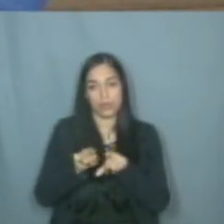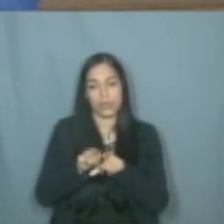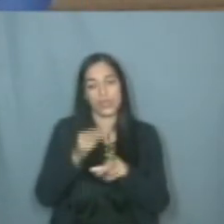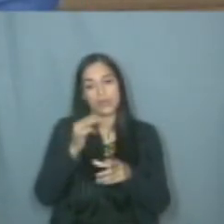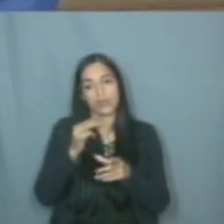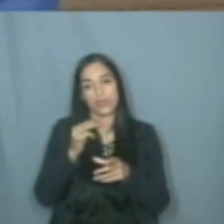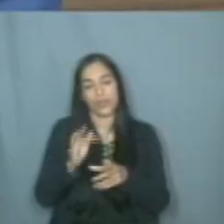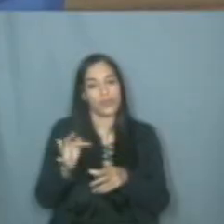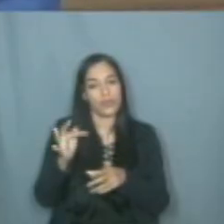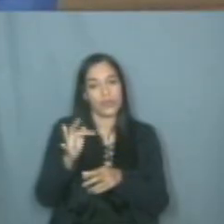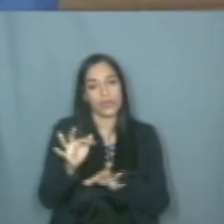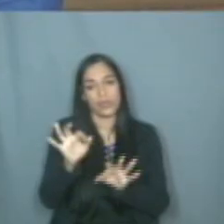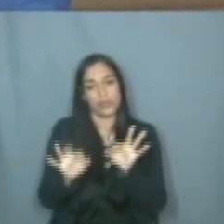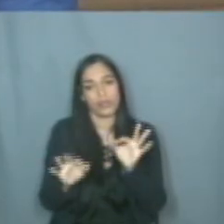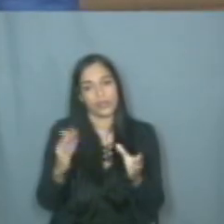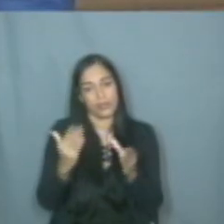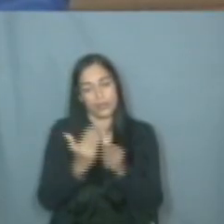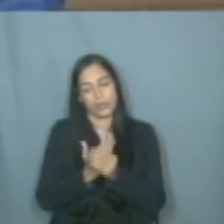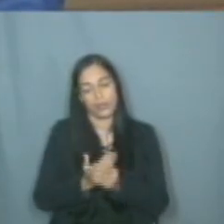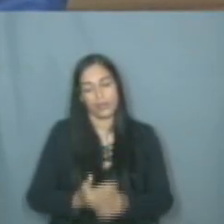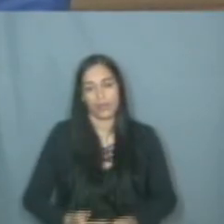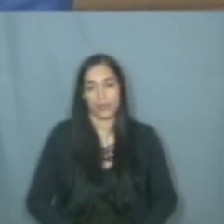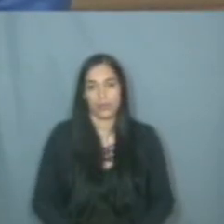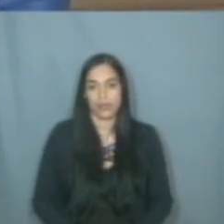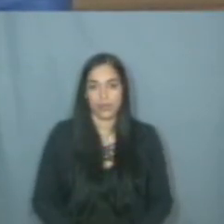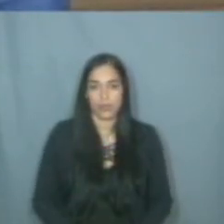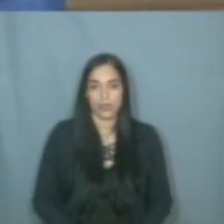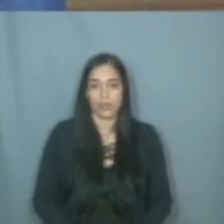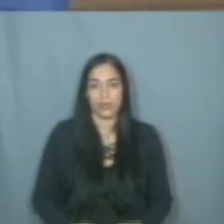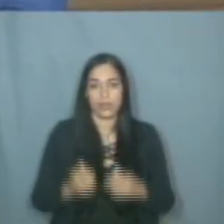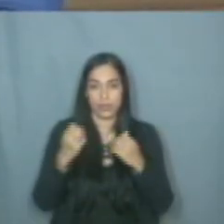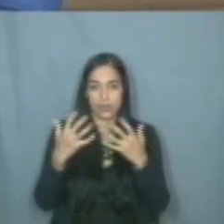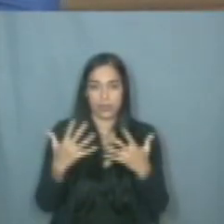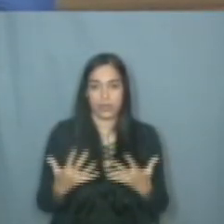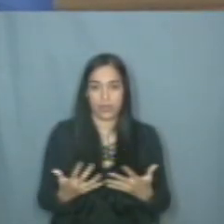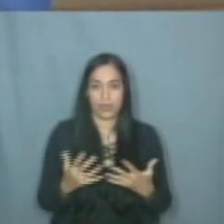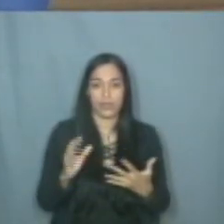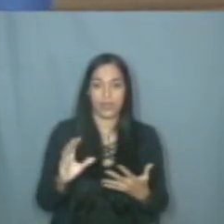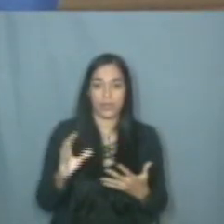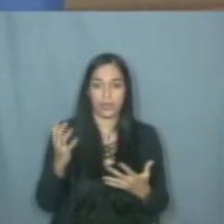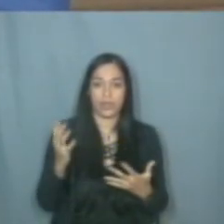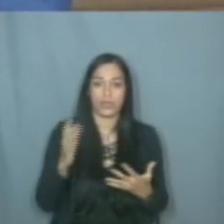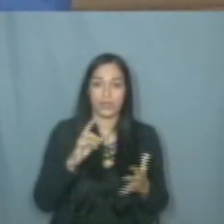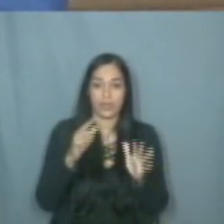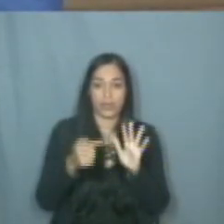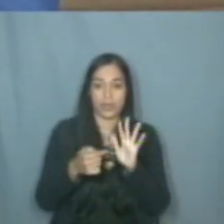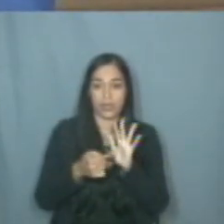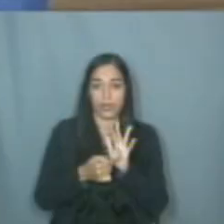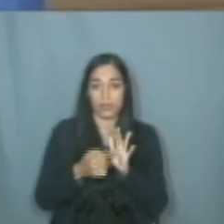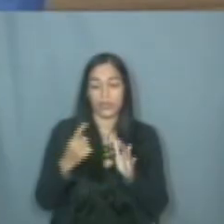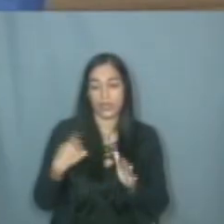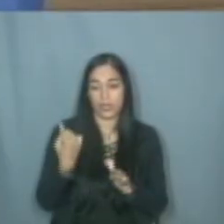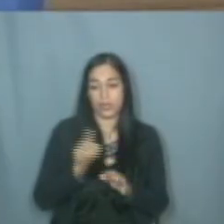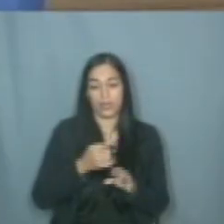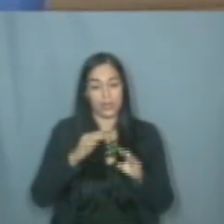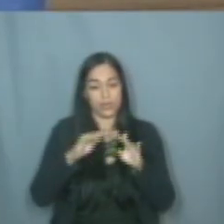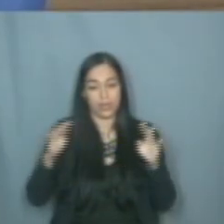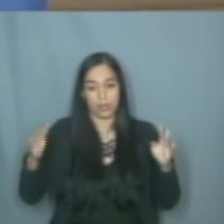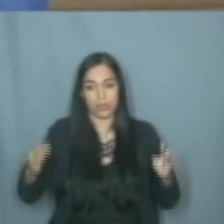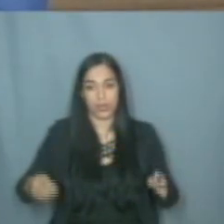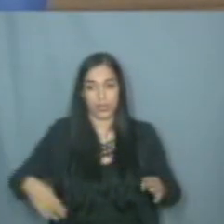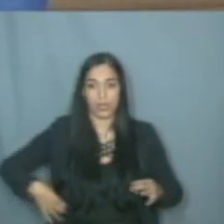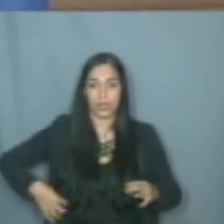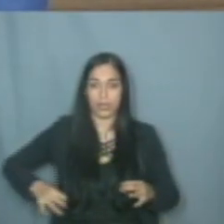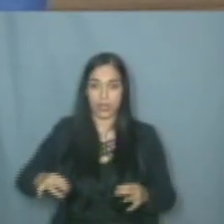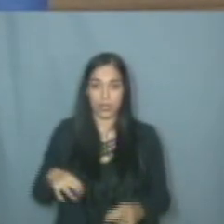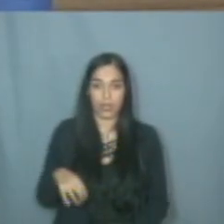judiciais. Vamos lá, vamos explicar aqui. O que aconteceu? Chegou uma denúncia no nosso gabinete de que,